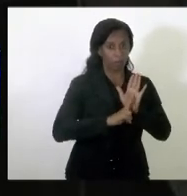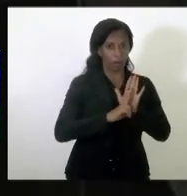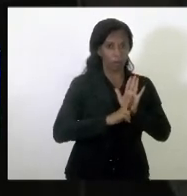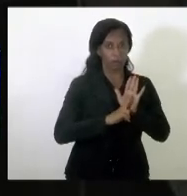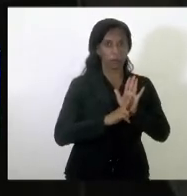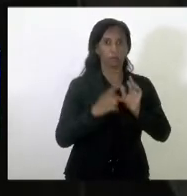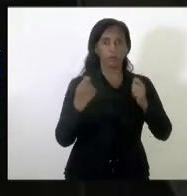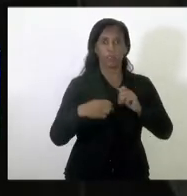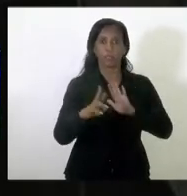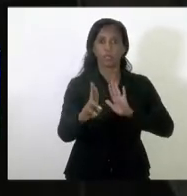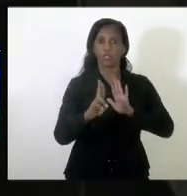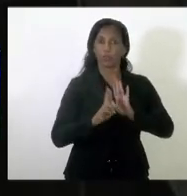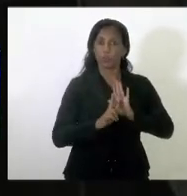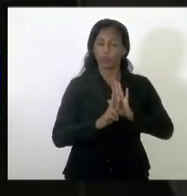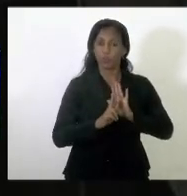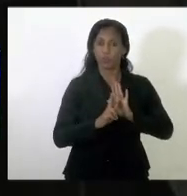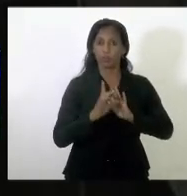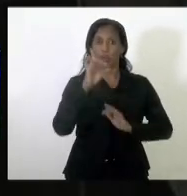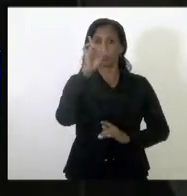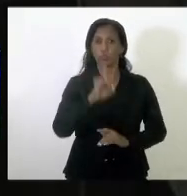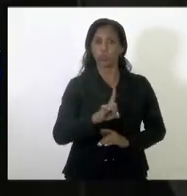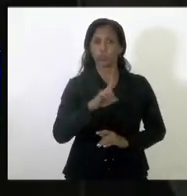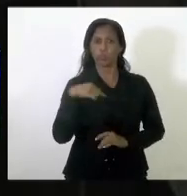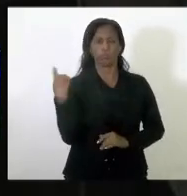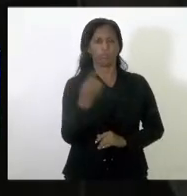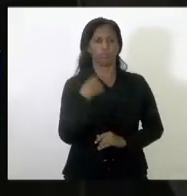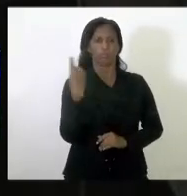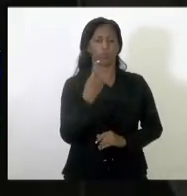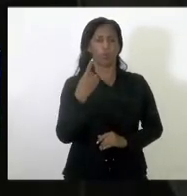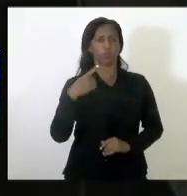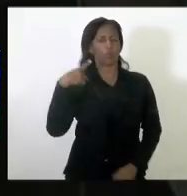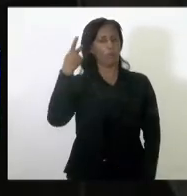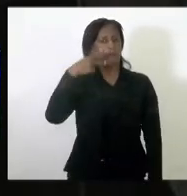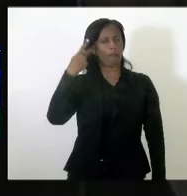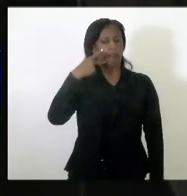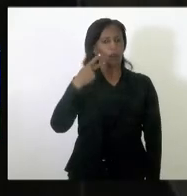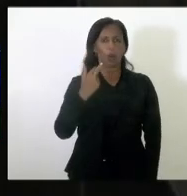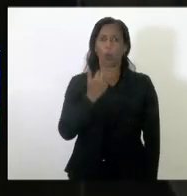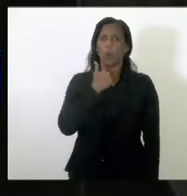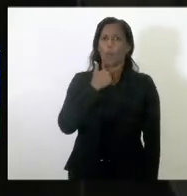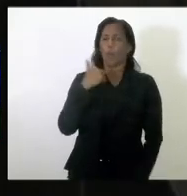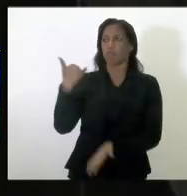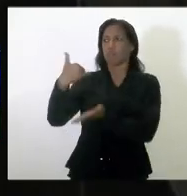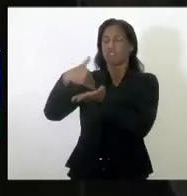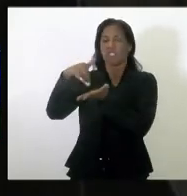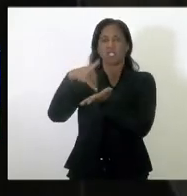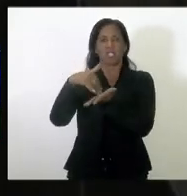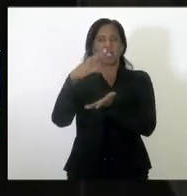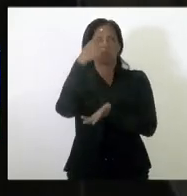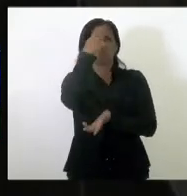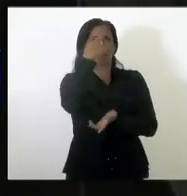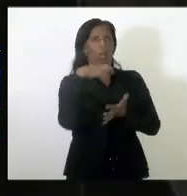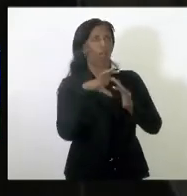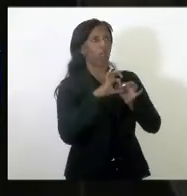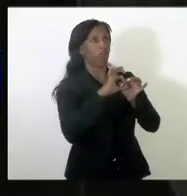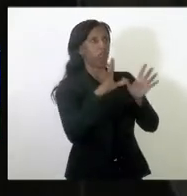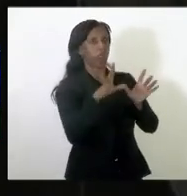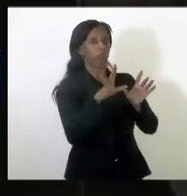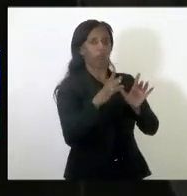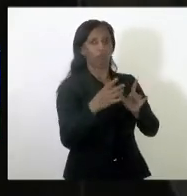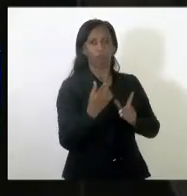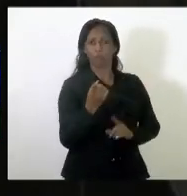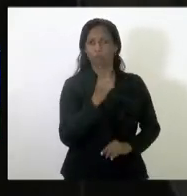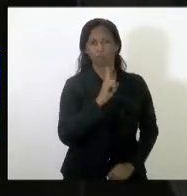garantido deste Parlamento. Não pode os secretários acharem que podem fazer o que querem bem entenderem. Não é